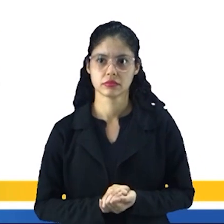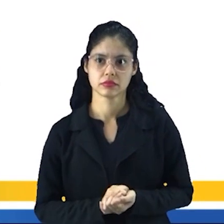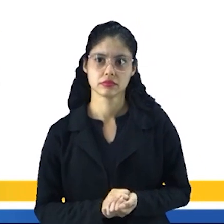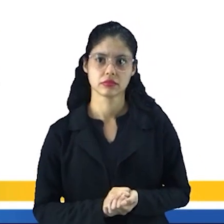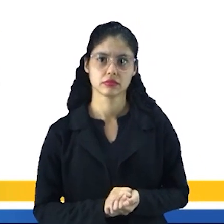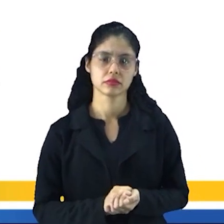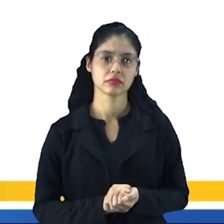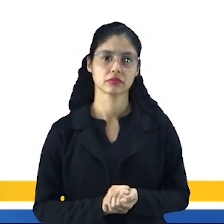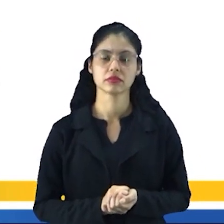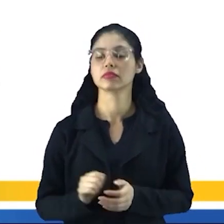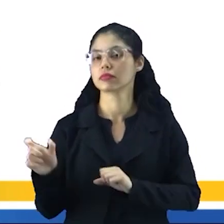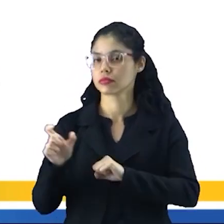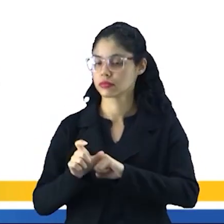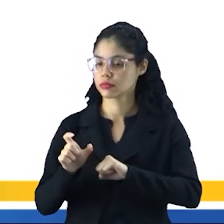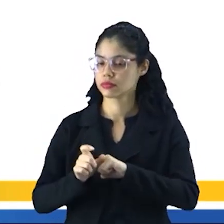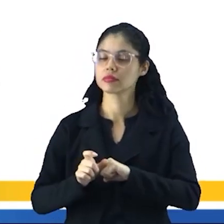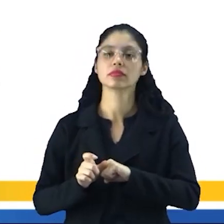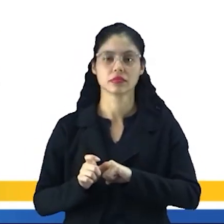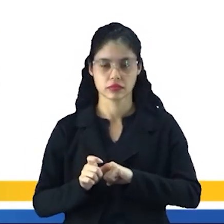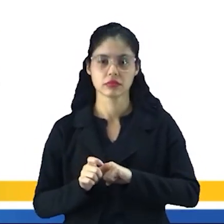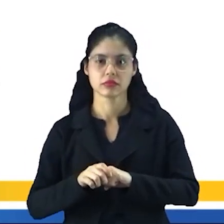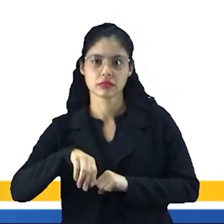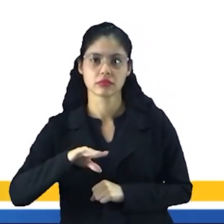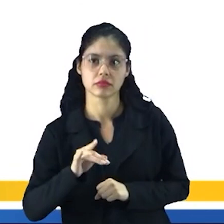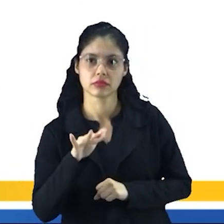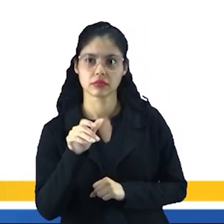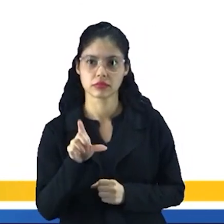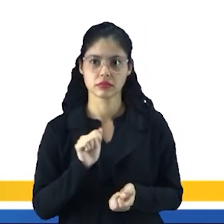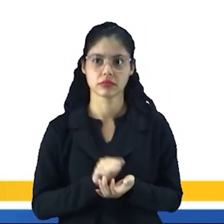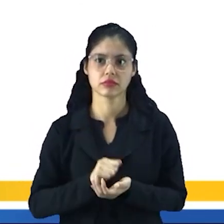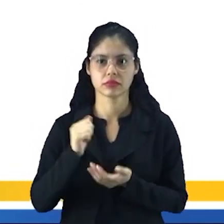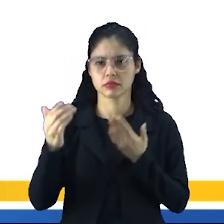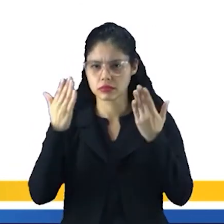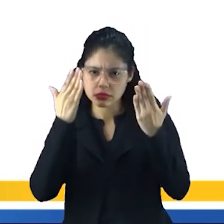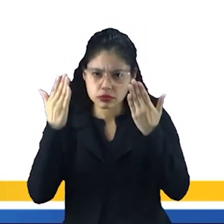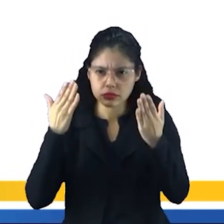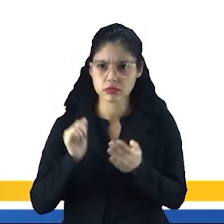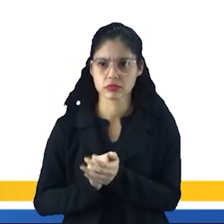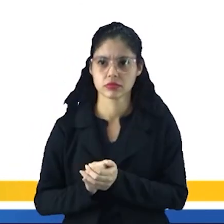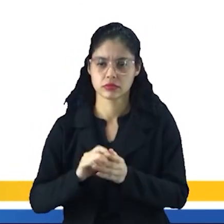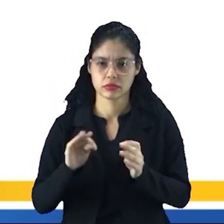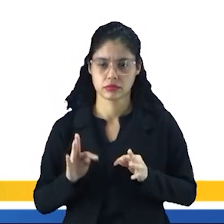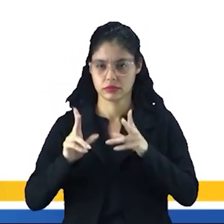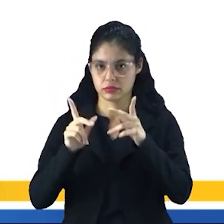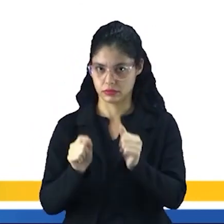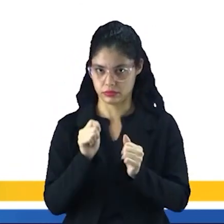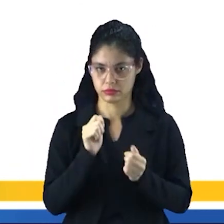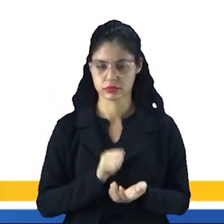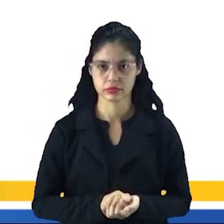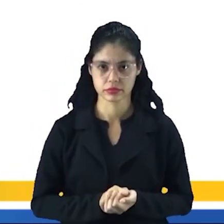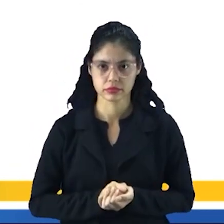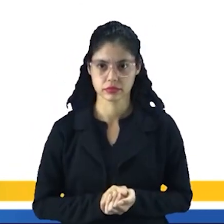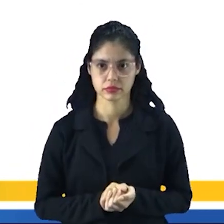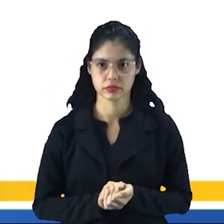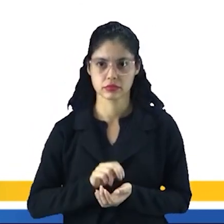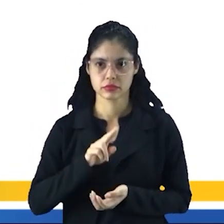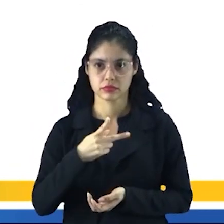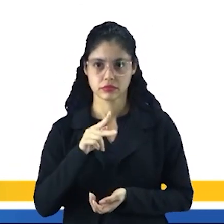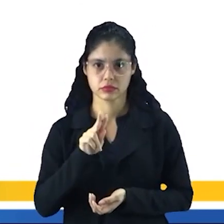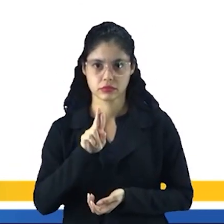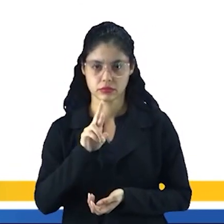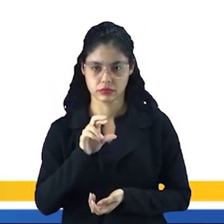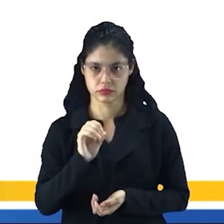surrealismo é um substantivo masculino, automatismo psíquico, cujo é